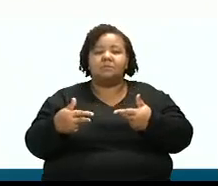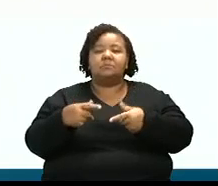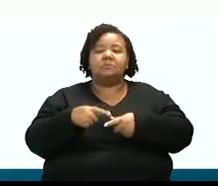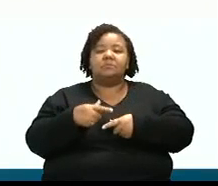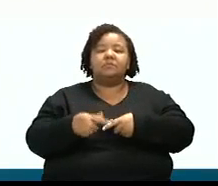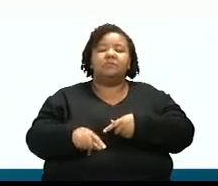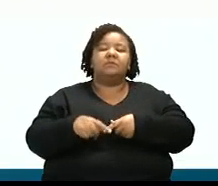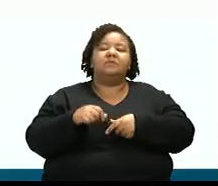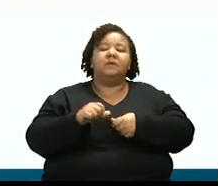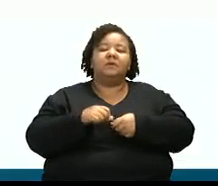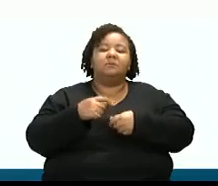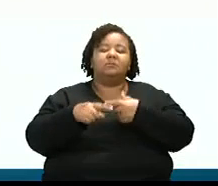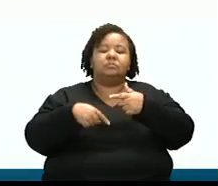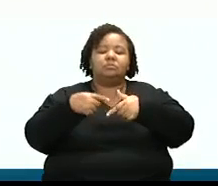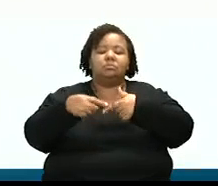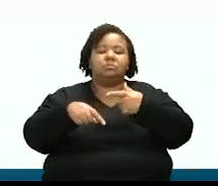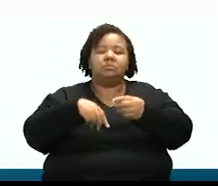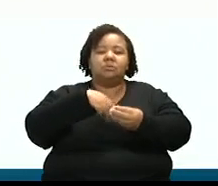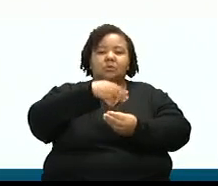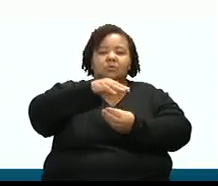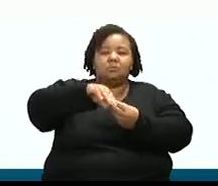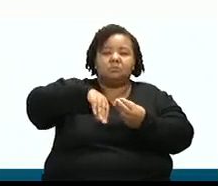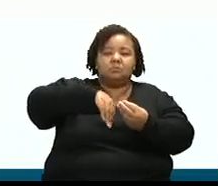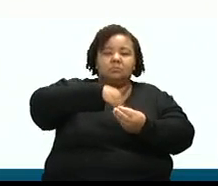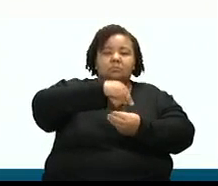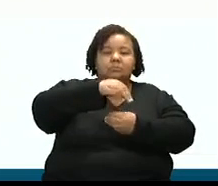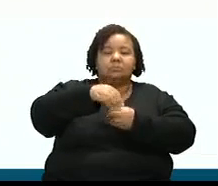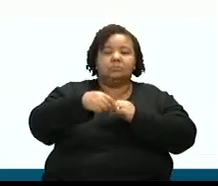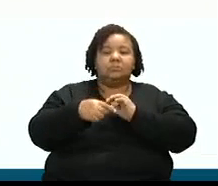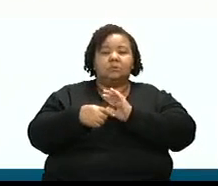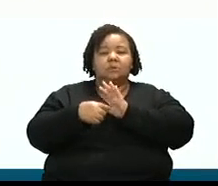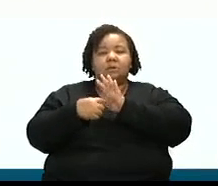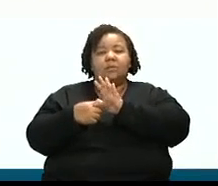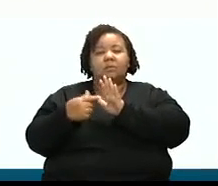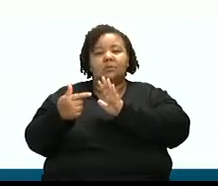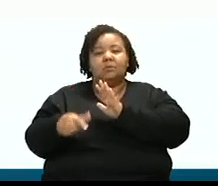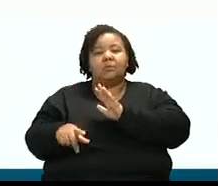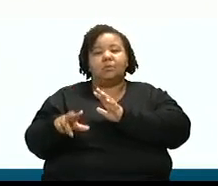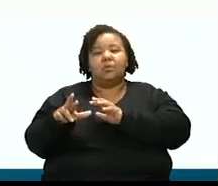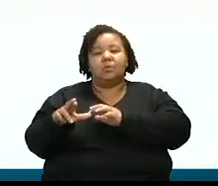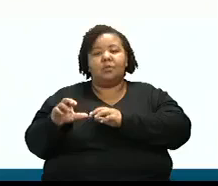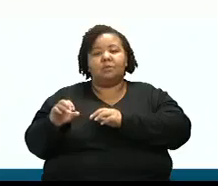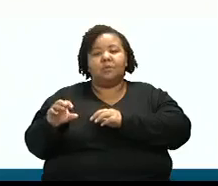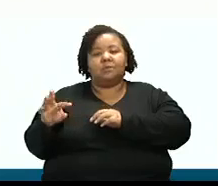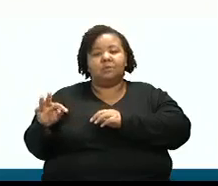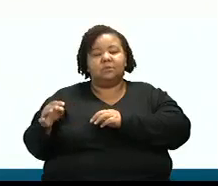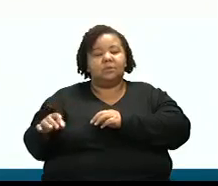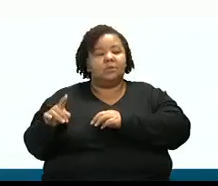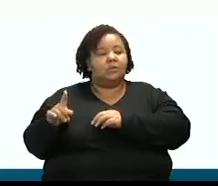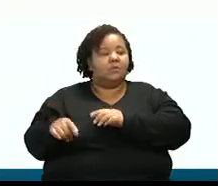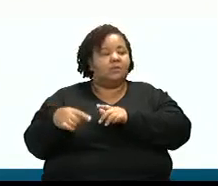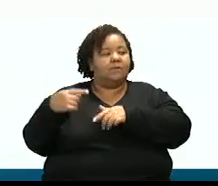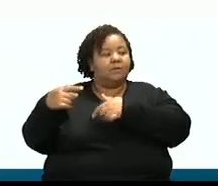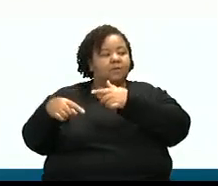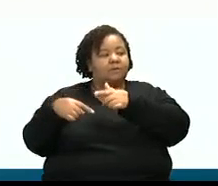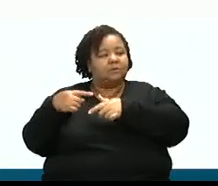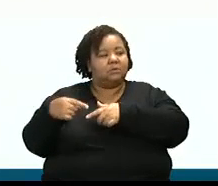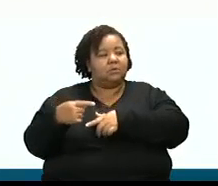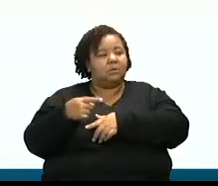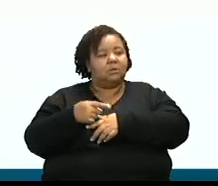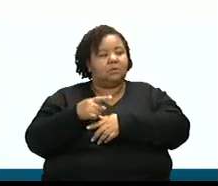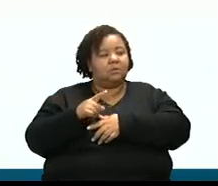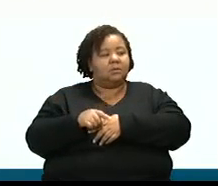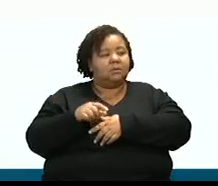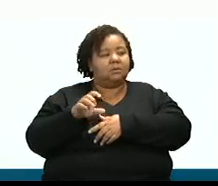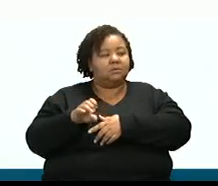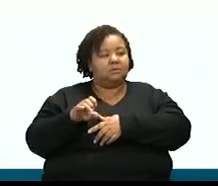tendem a girar em torno do eixo que aponta na direção do rotacional. então tende a girar em torno